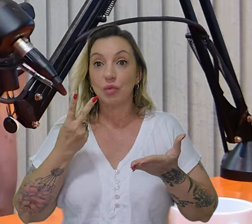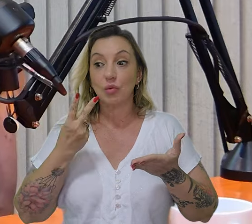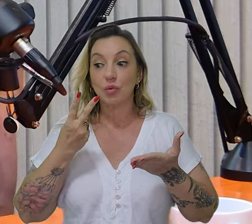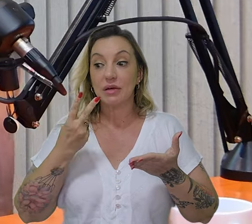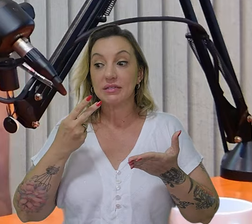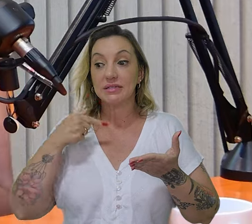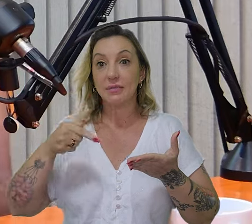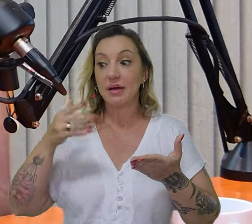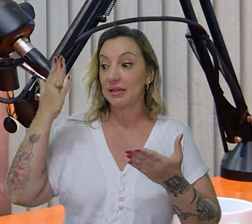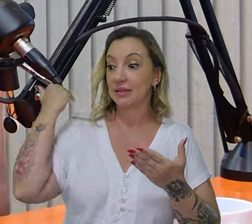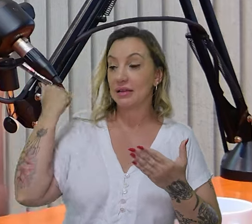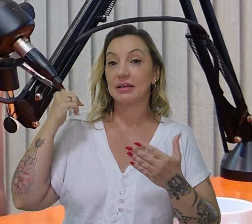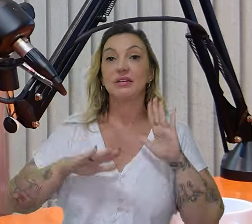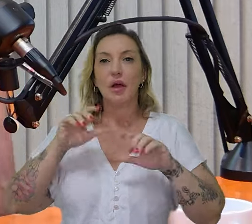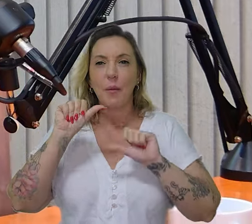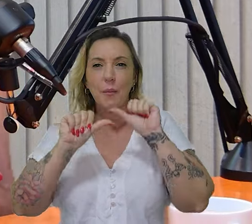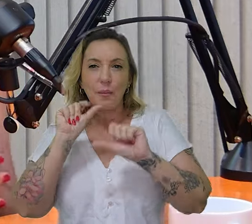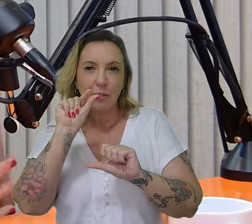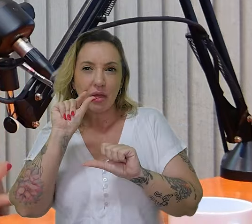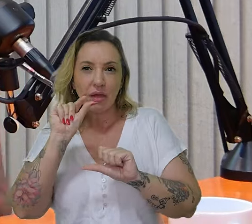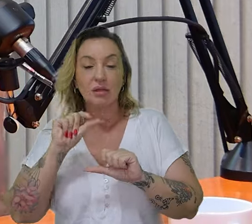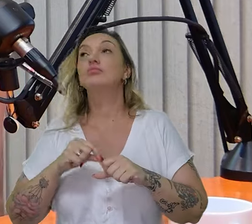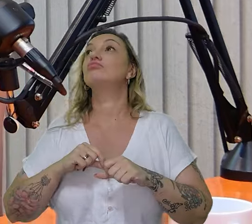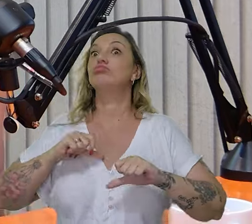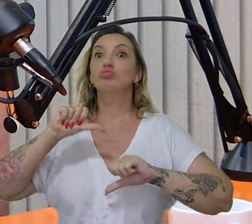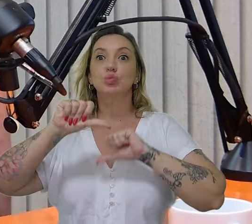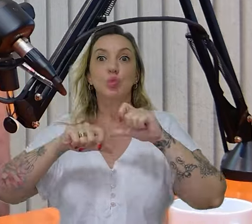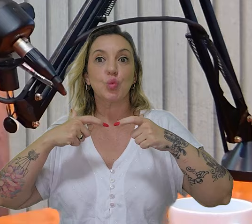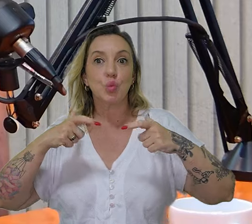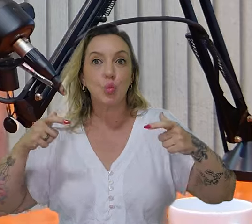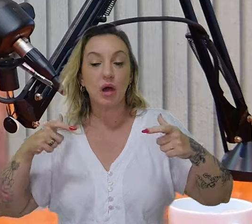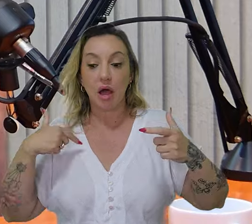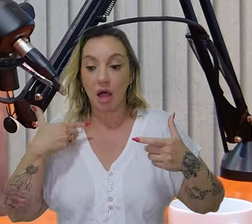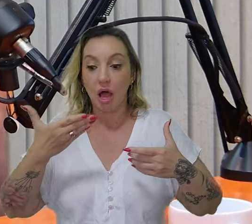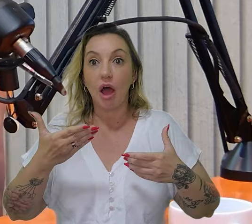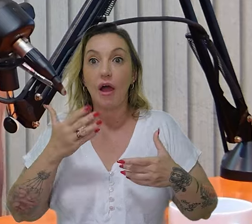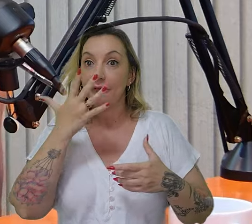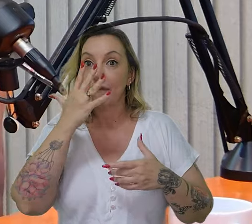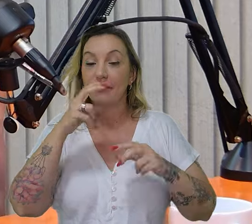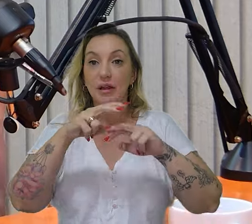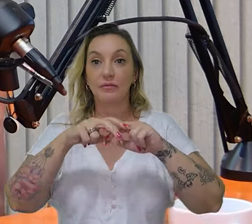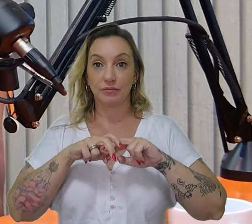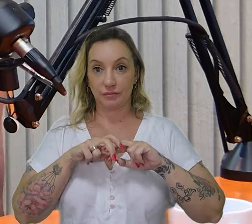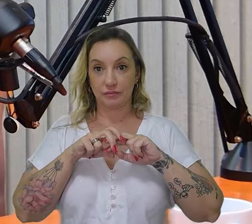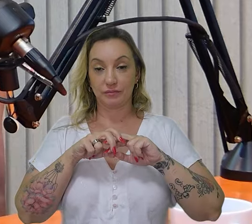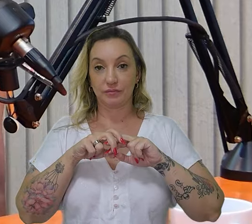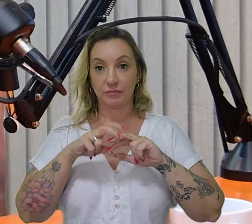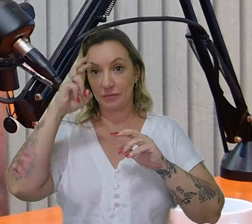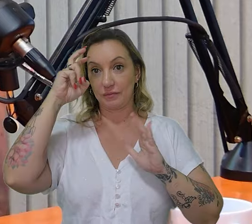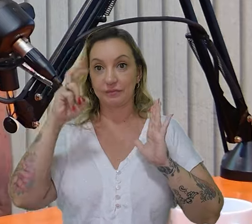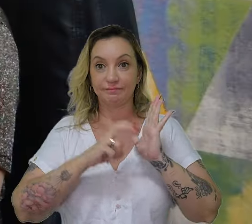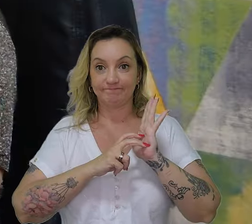semanas geralmente tem pequenas alterações a gente tá tendo uma grande alteração agora para fevereiro muito por conta da Inteligência